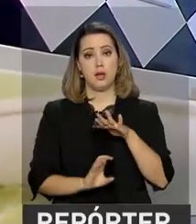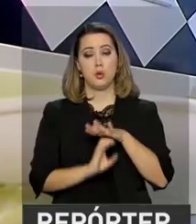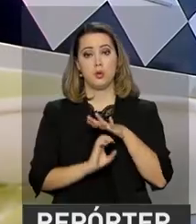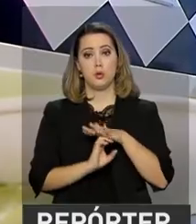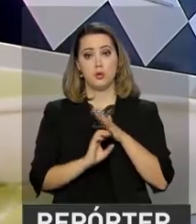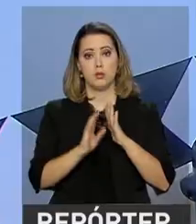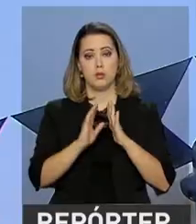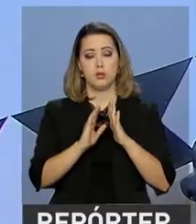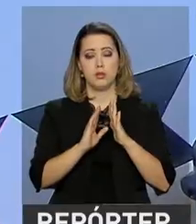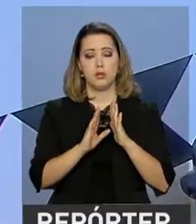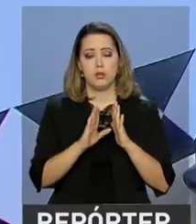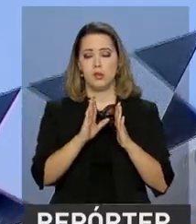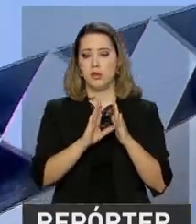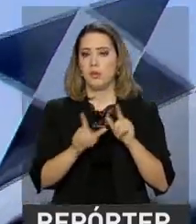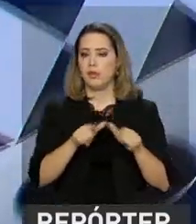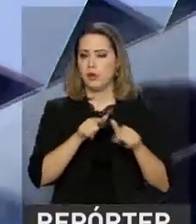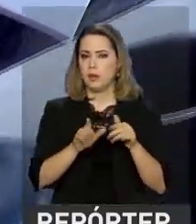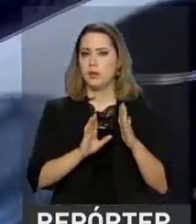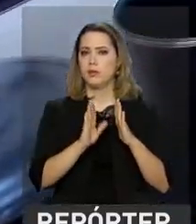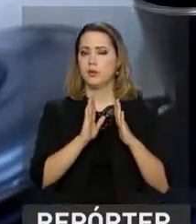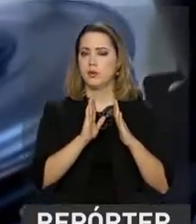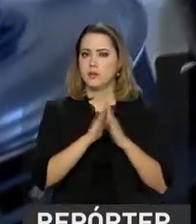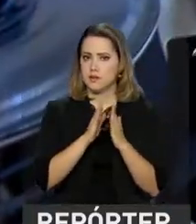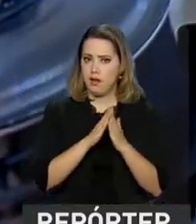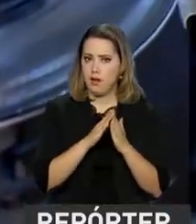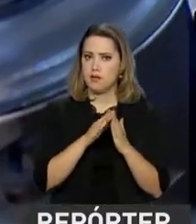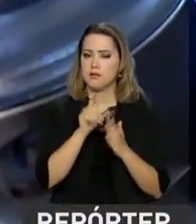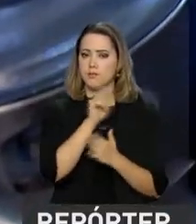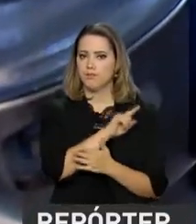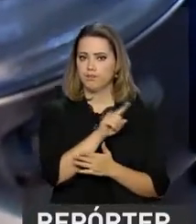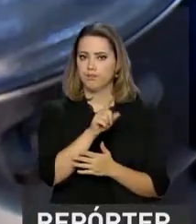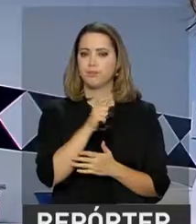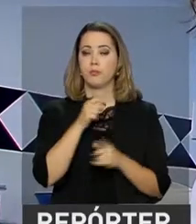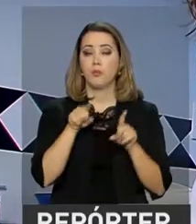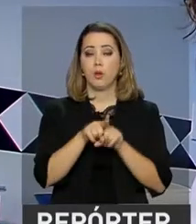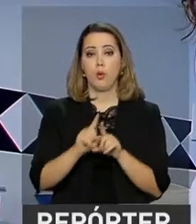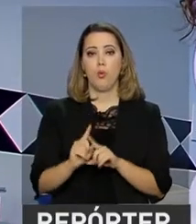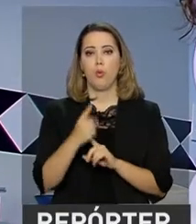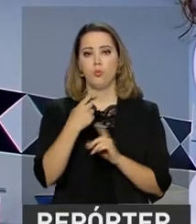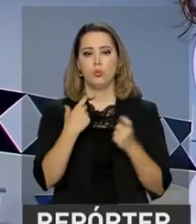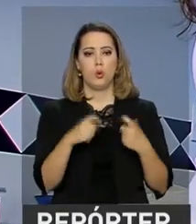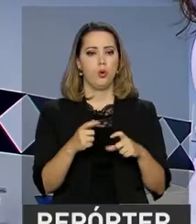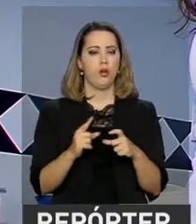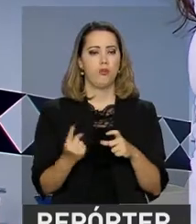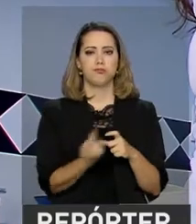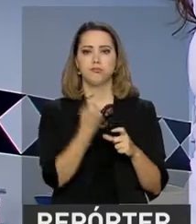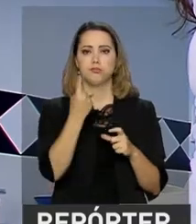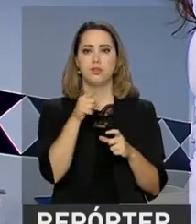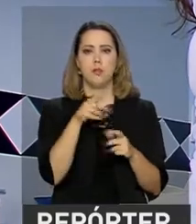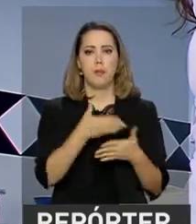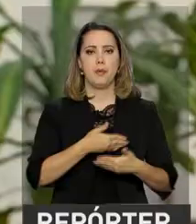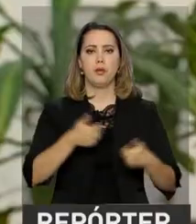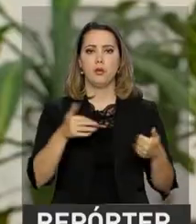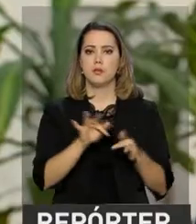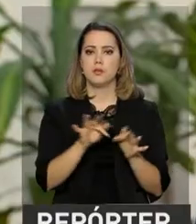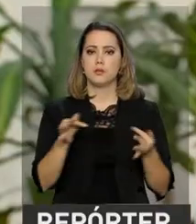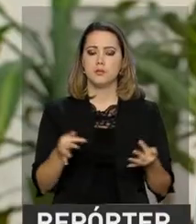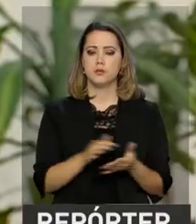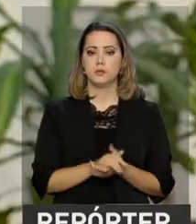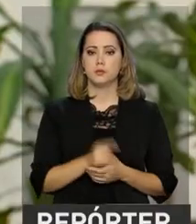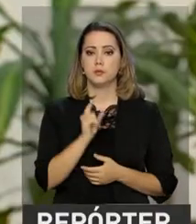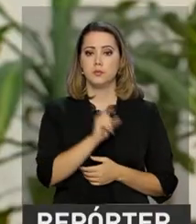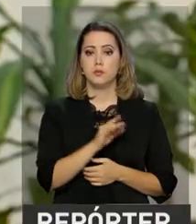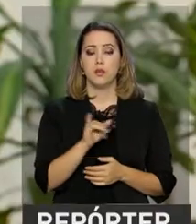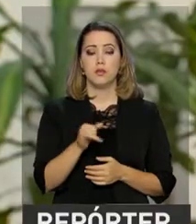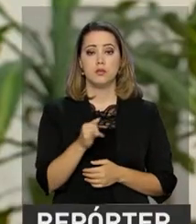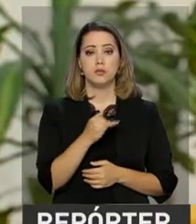domésticos. A concentração de todas as obrigações previstas em lei em um só canal trouxe comodidade a eles. A partir de